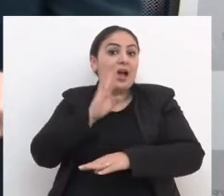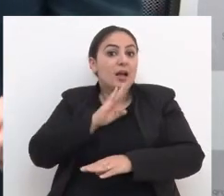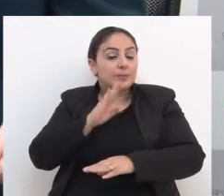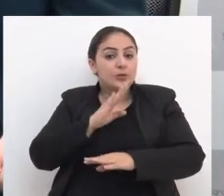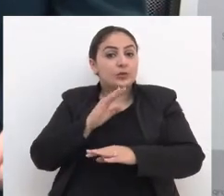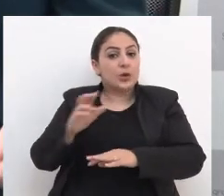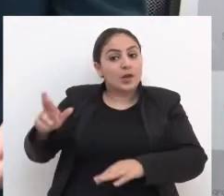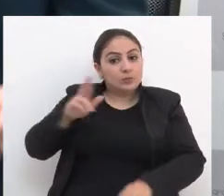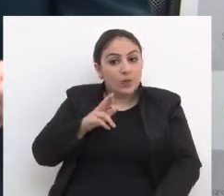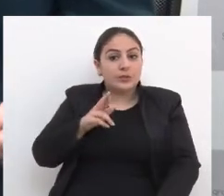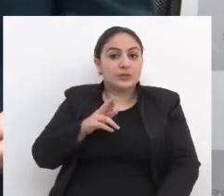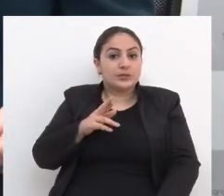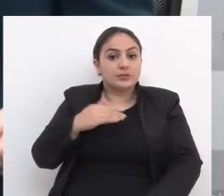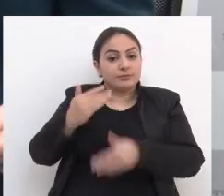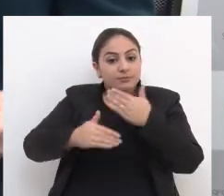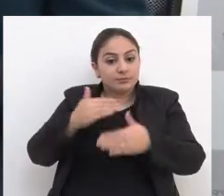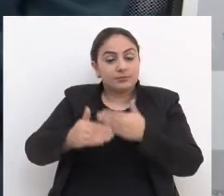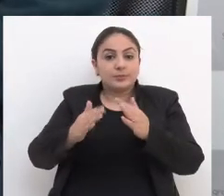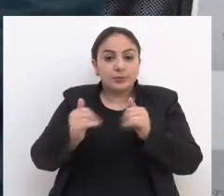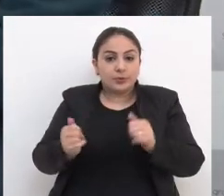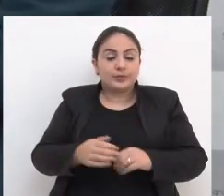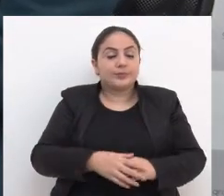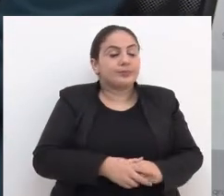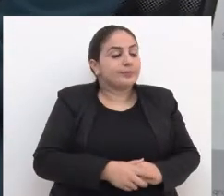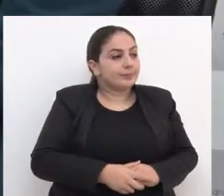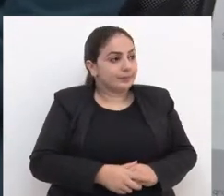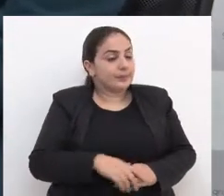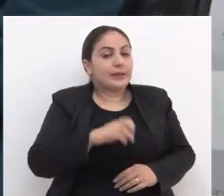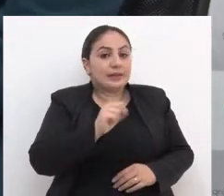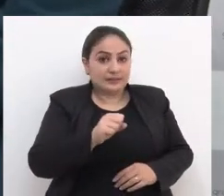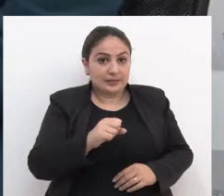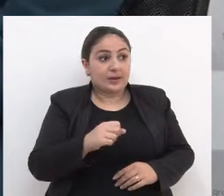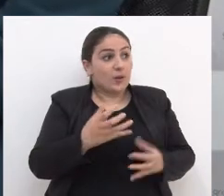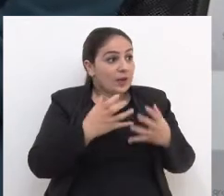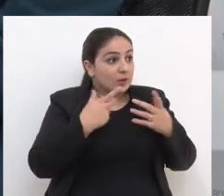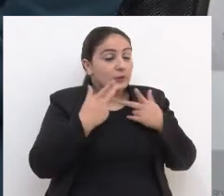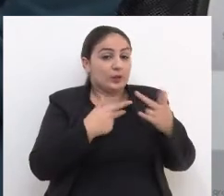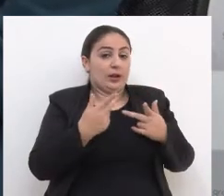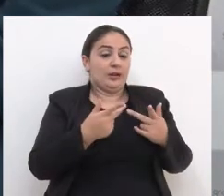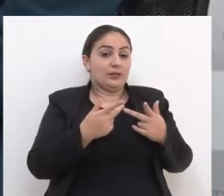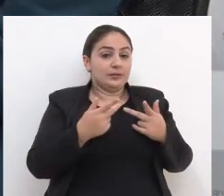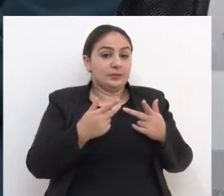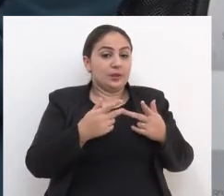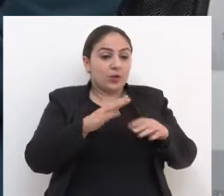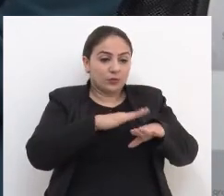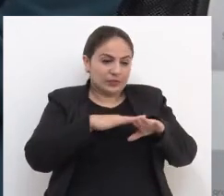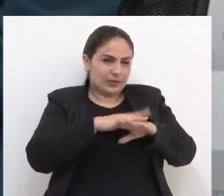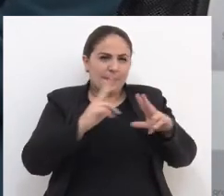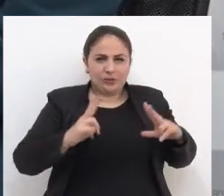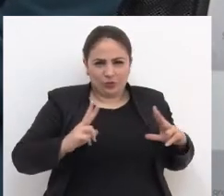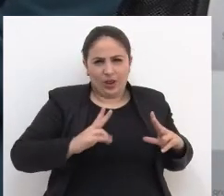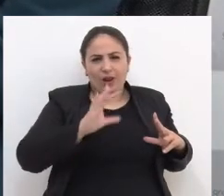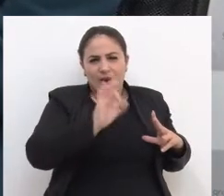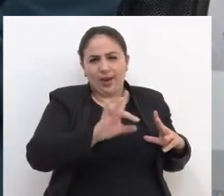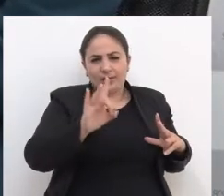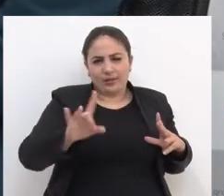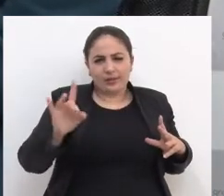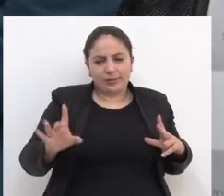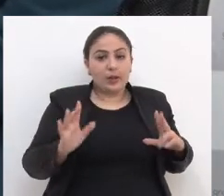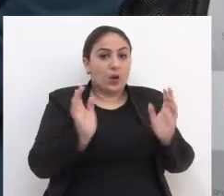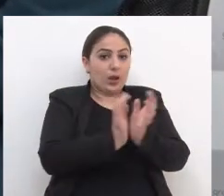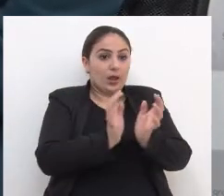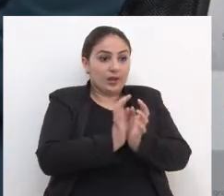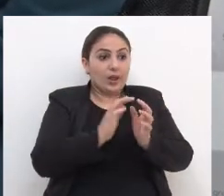essas respostas, enfim, o andamento desses pedidos? Sim, quero me colocar e vou conversar individualmente com cada um dos colegas, porque vou me